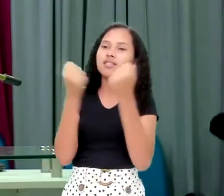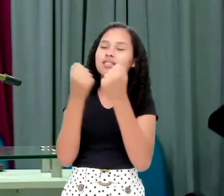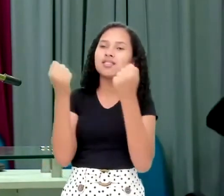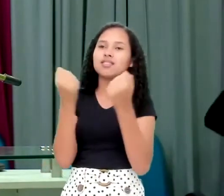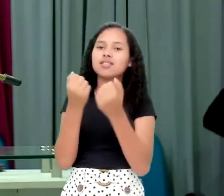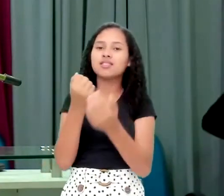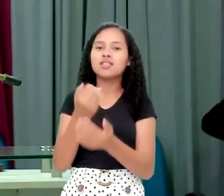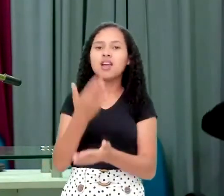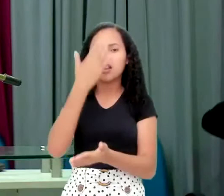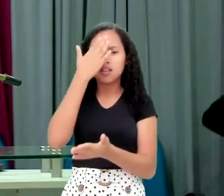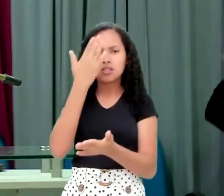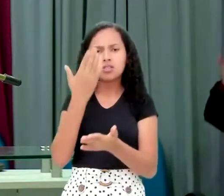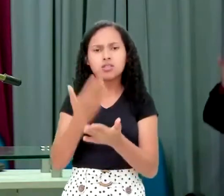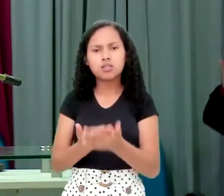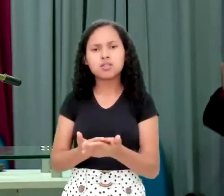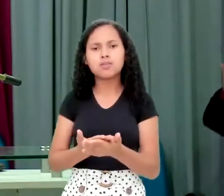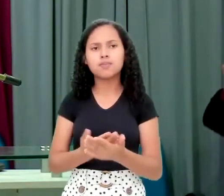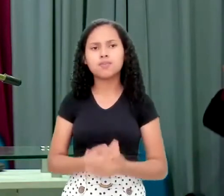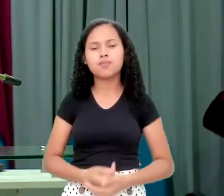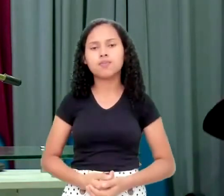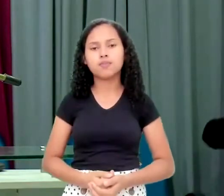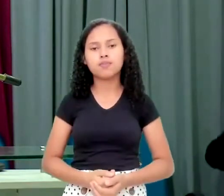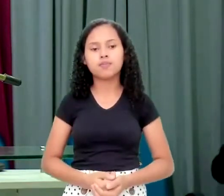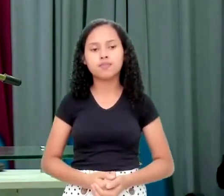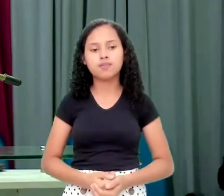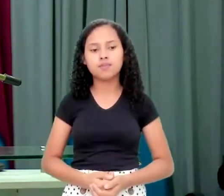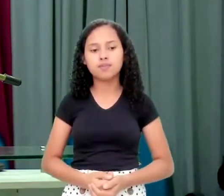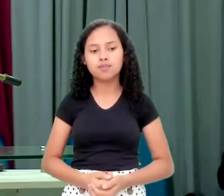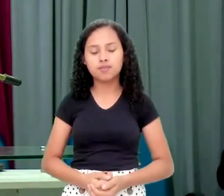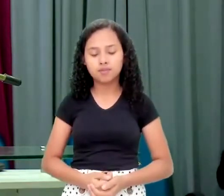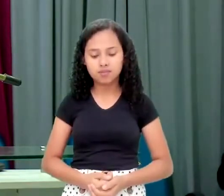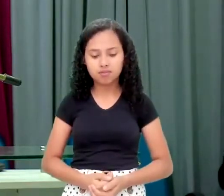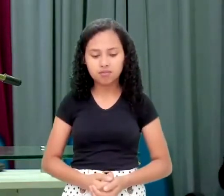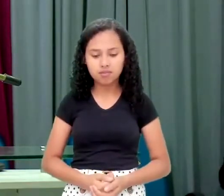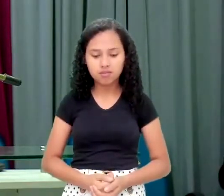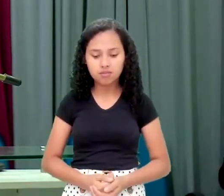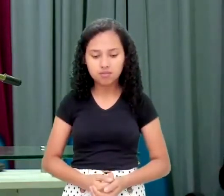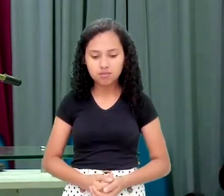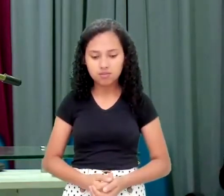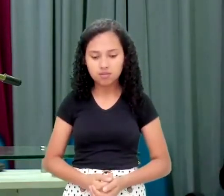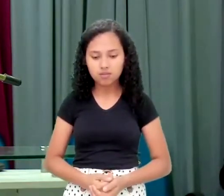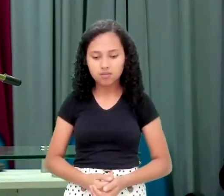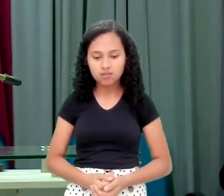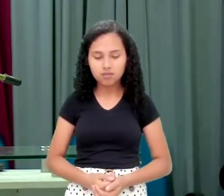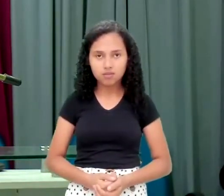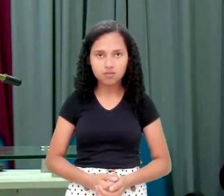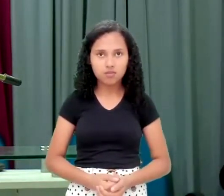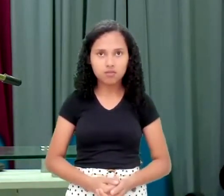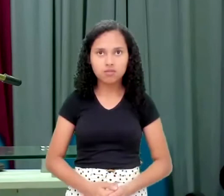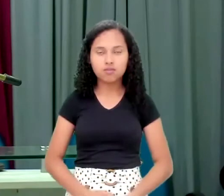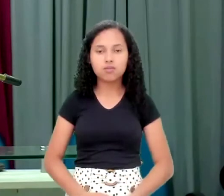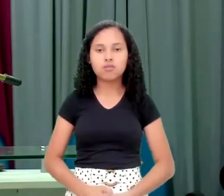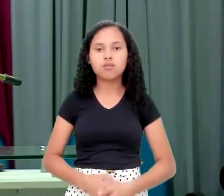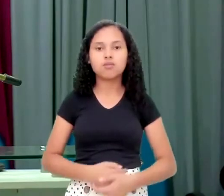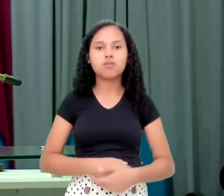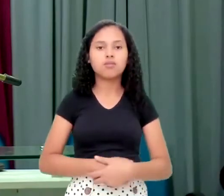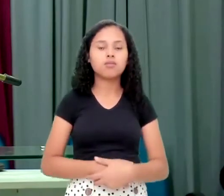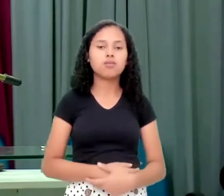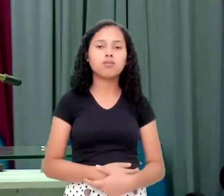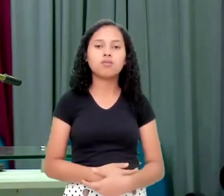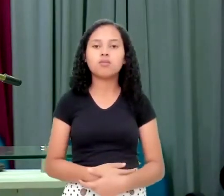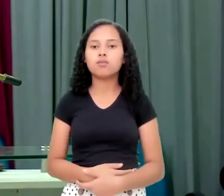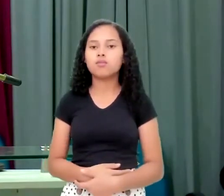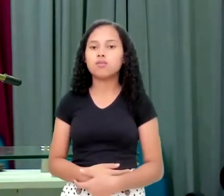nisso, levante a mão e dê glória. Oh, Rama Suriandekas, Riba Suricante Ramalai,